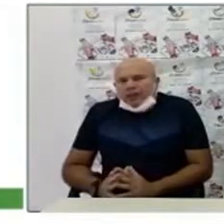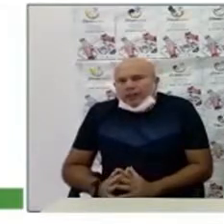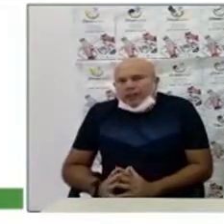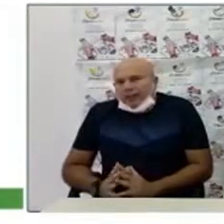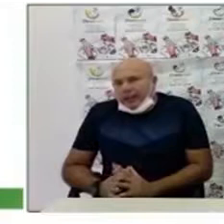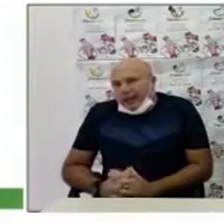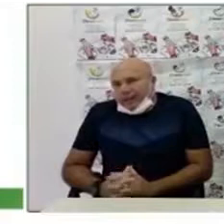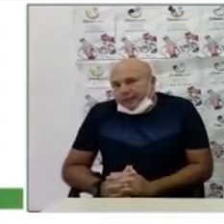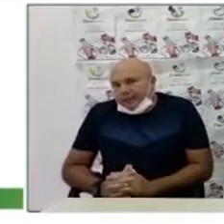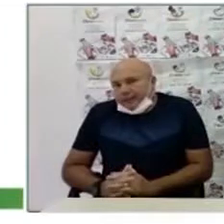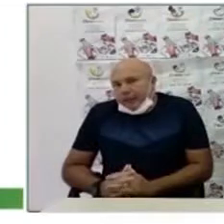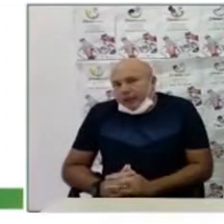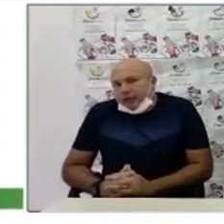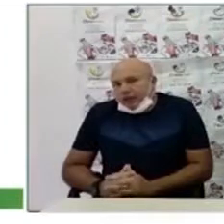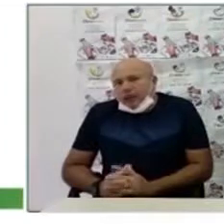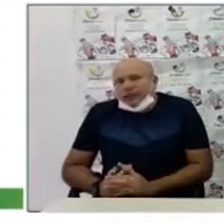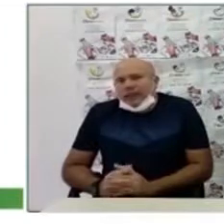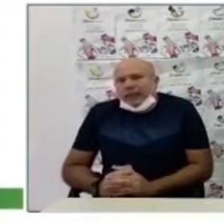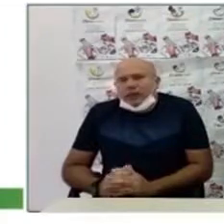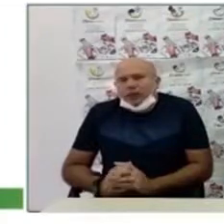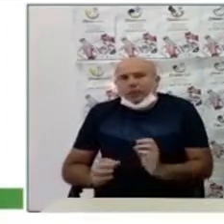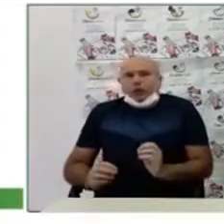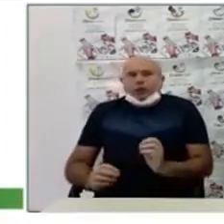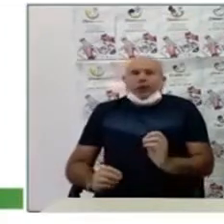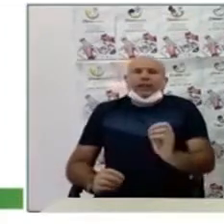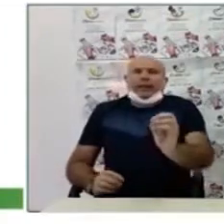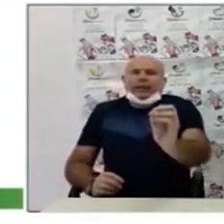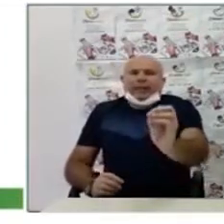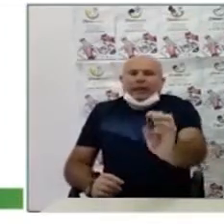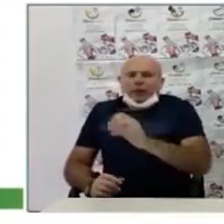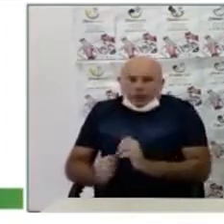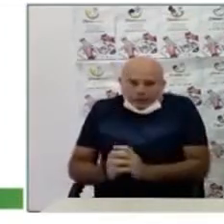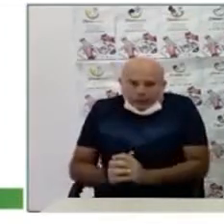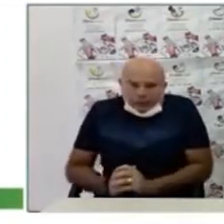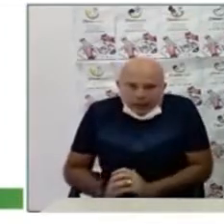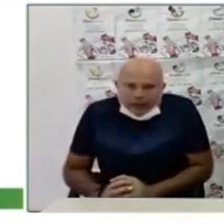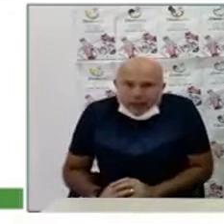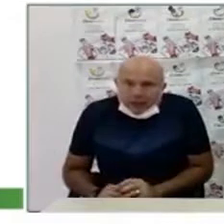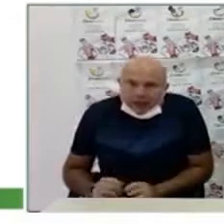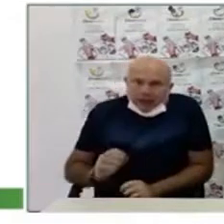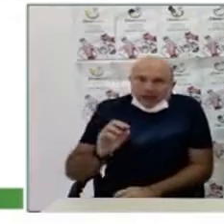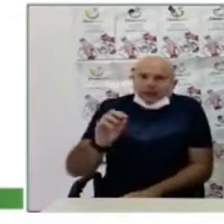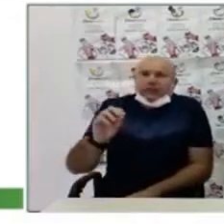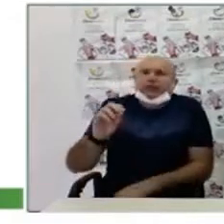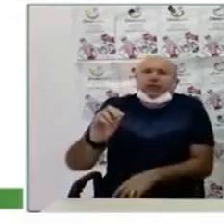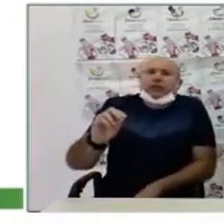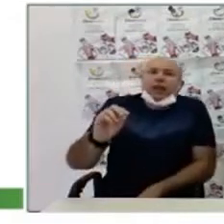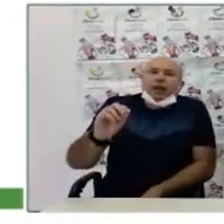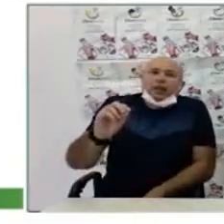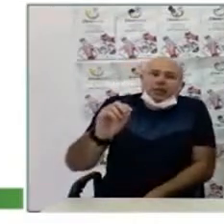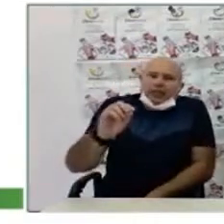poderia explicar dois elétrons? Vamos supor, eu tenho aqui a camada 1. Visualiza aí, você que está nos